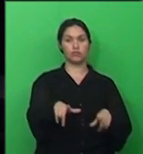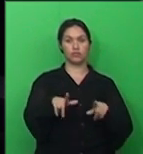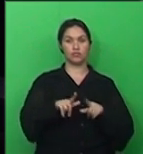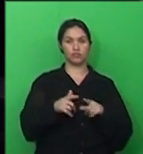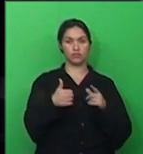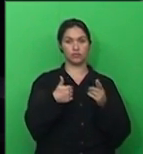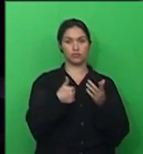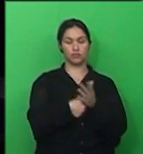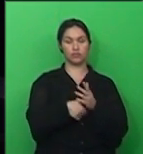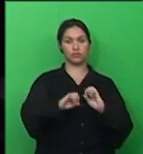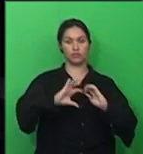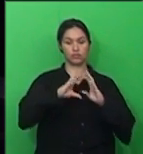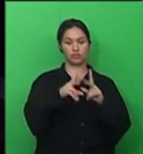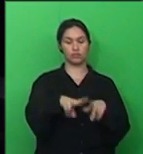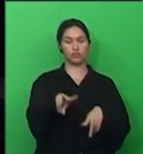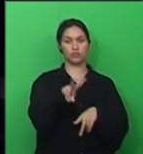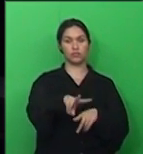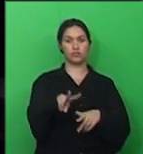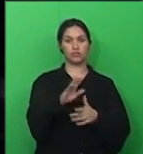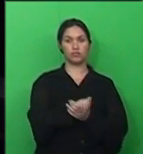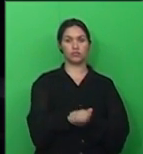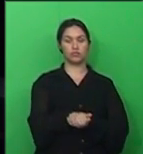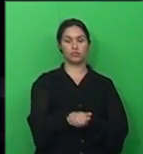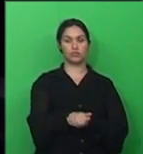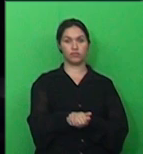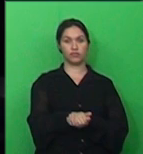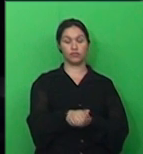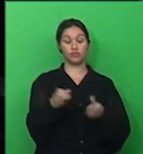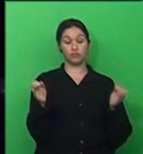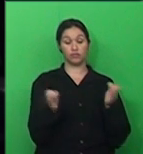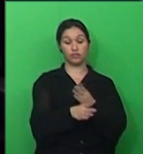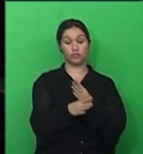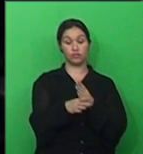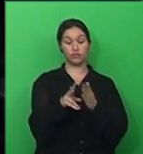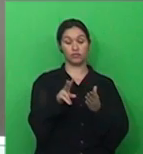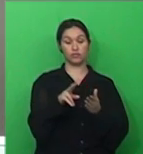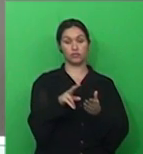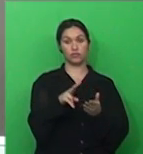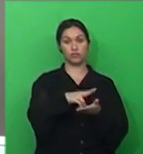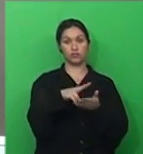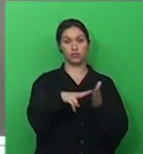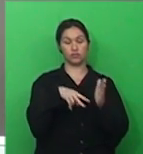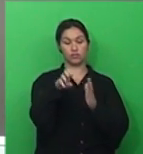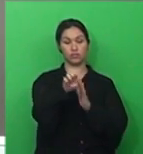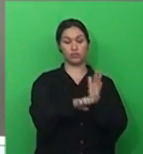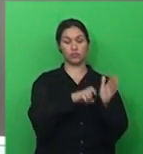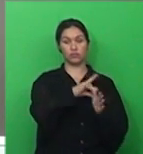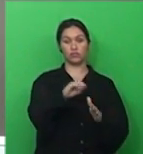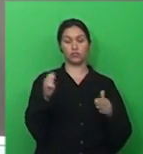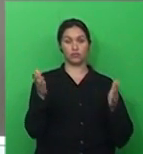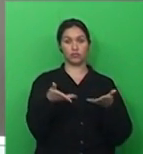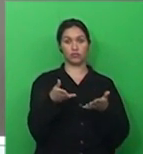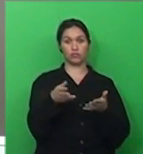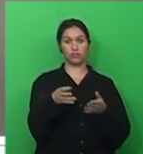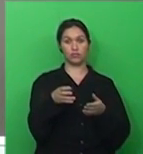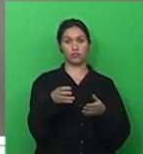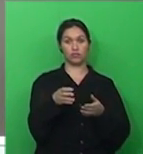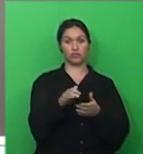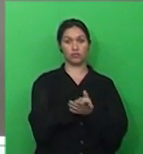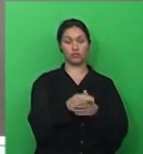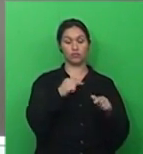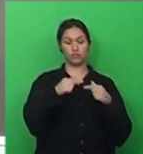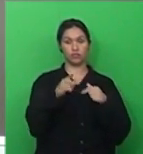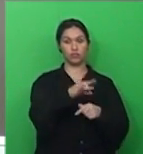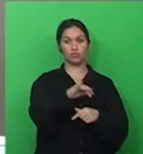estão. Aprovado por unanimidade. Terminado o grande expediente, passamos agora para a ordem do dia. Solicito os